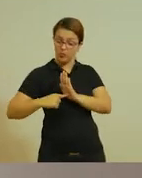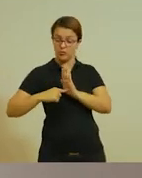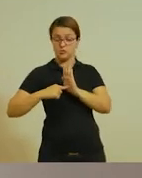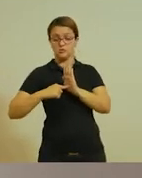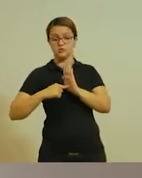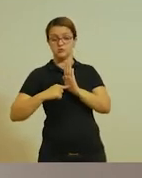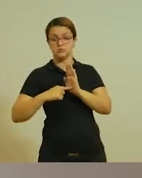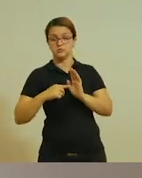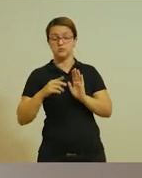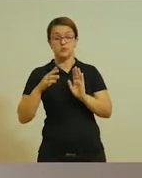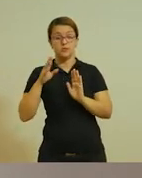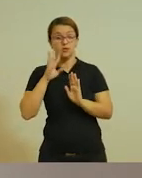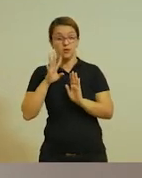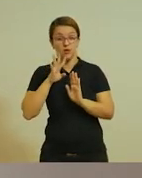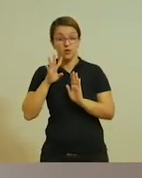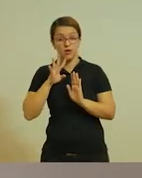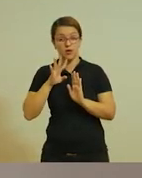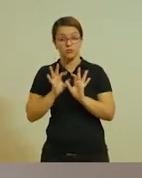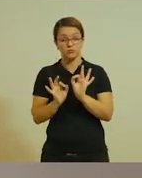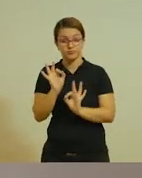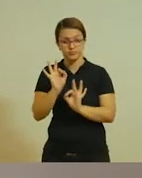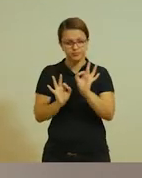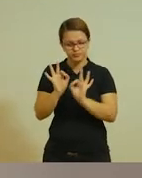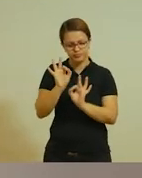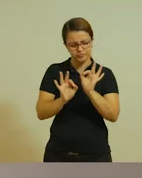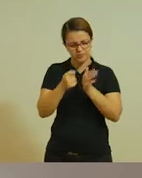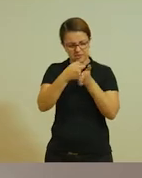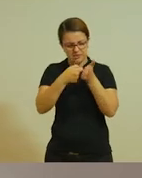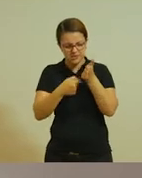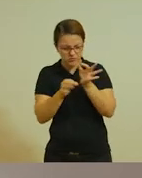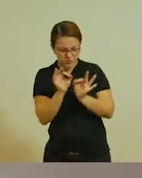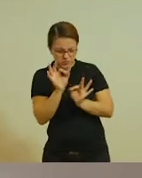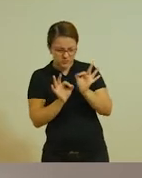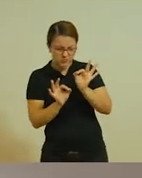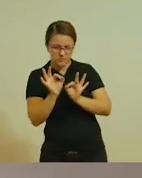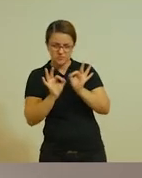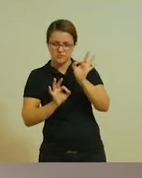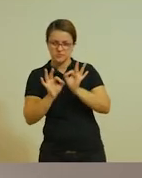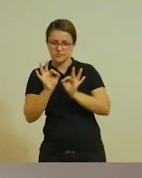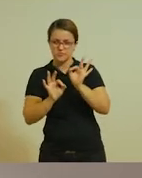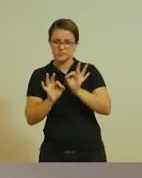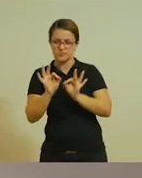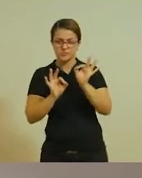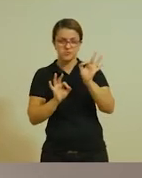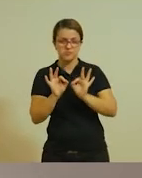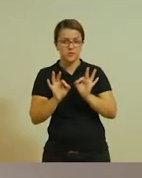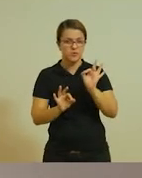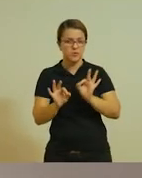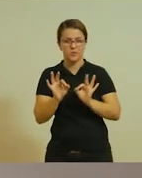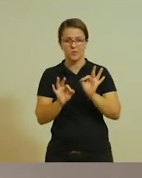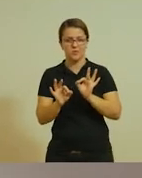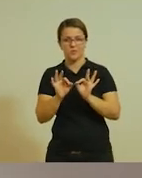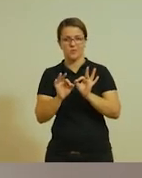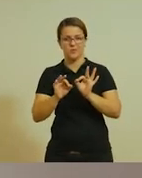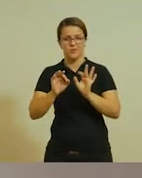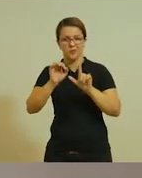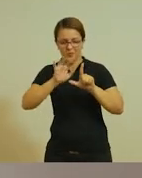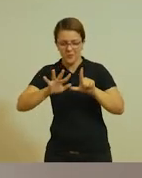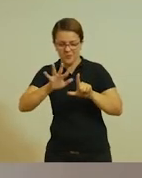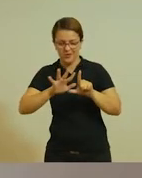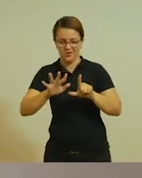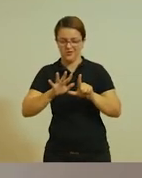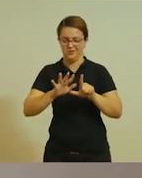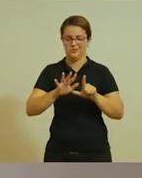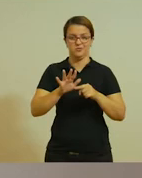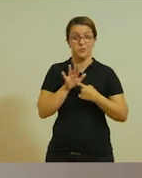sempre legal, pessoal, você decorar a atividade que você vai dar escrita. O texto que você vai trabalhar, você decora,